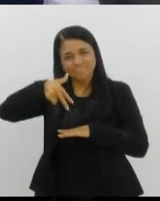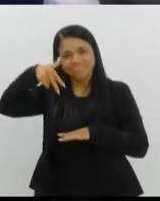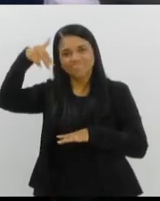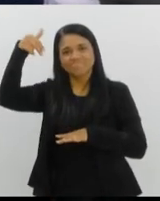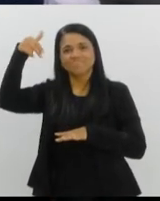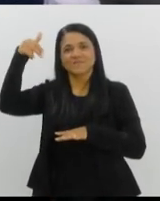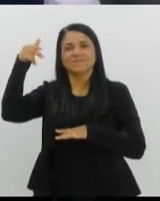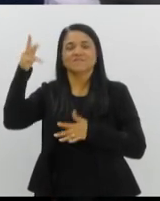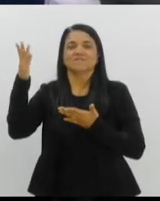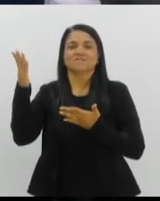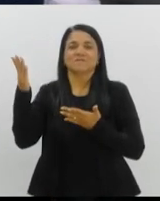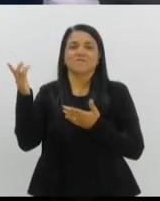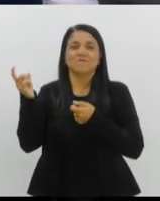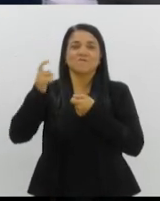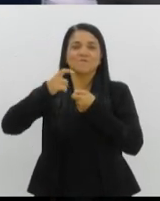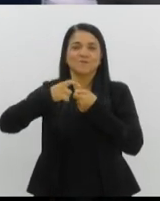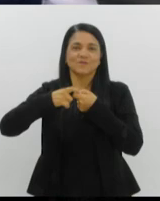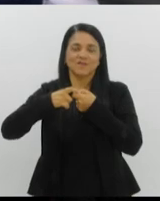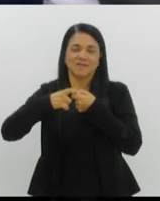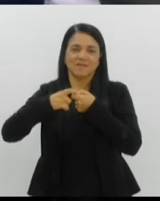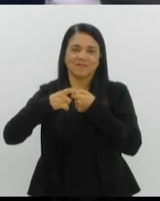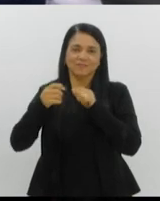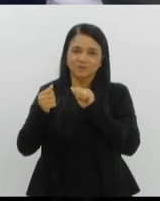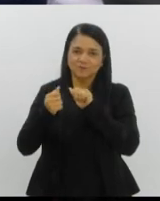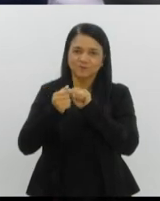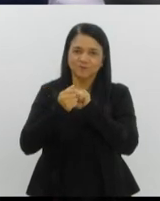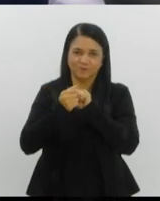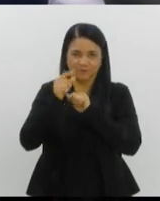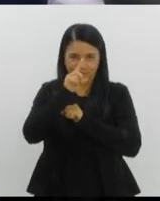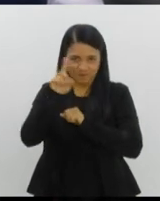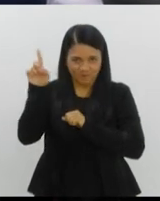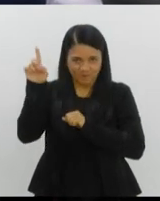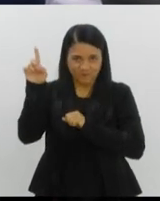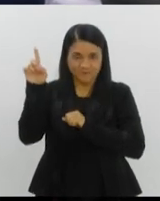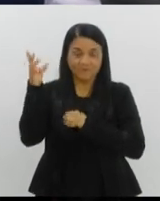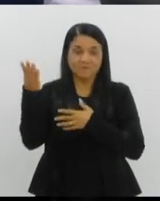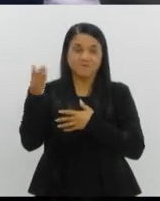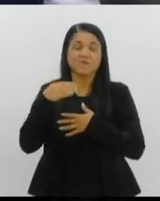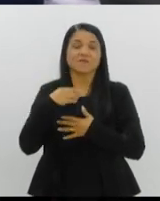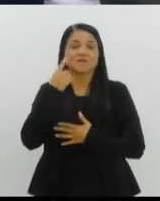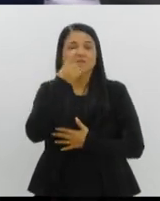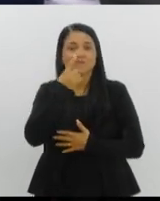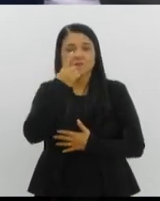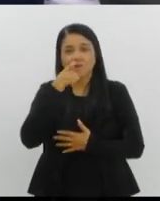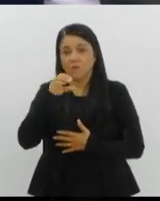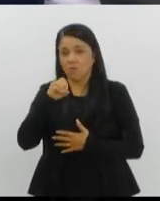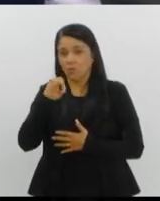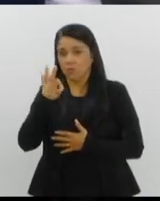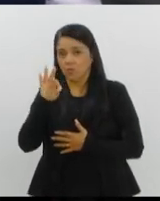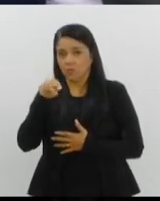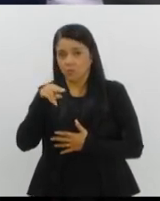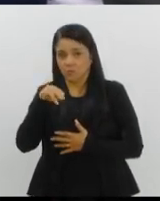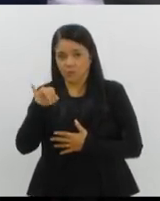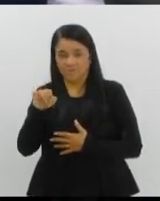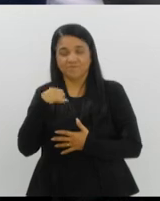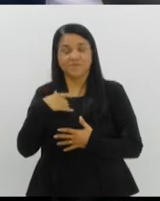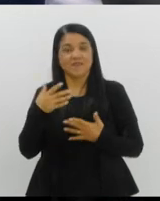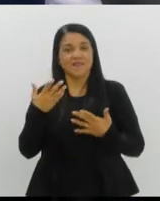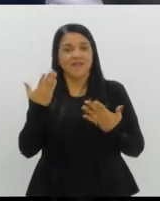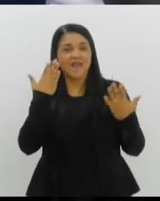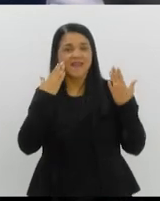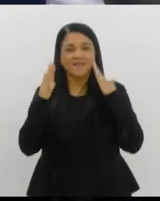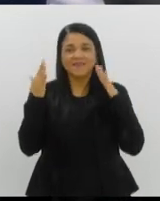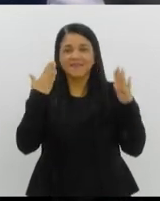casa do Pai. E infelizmente o deputado Otoni, com toda a sua vitalidade, sua alegria